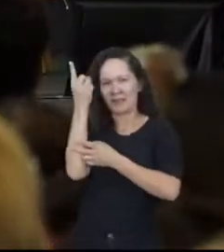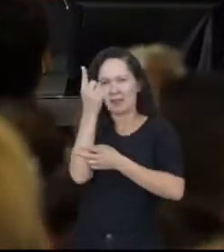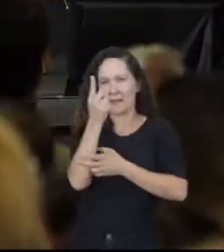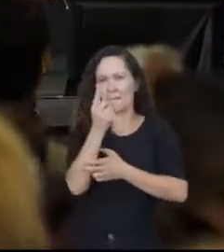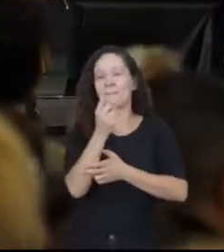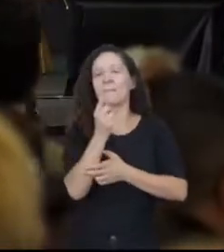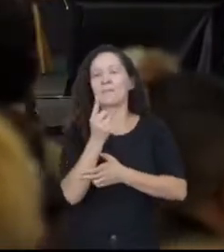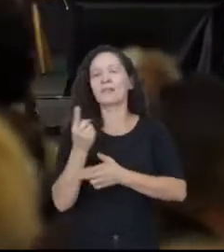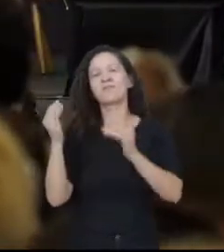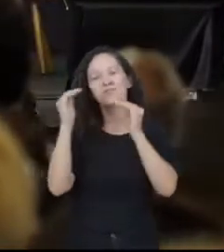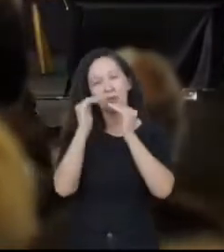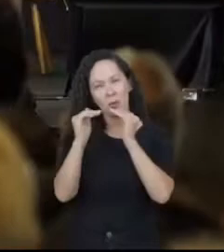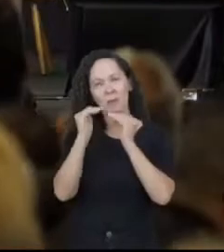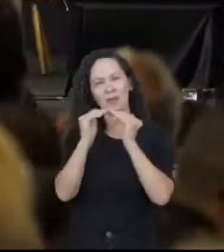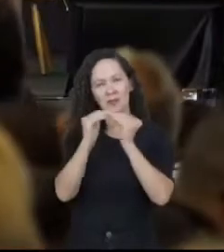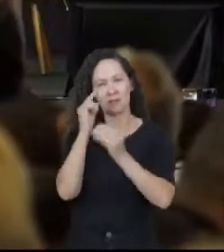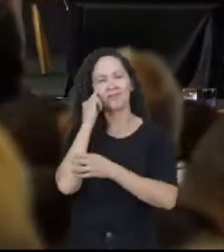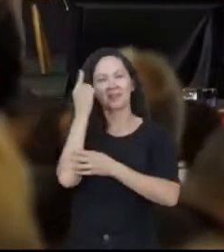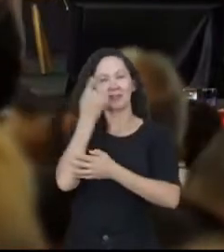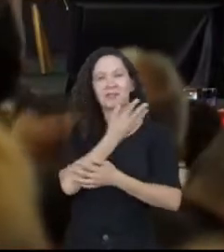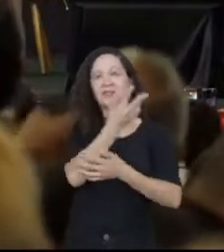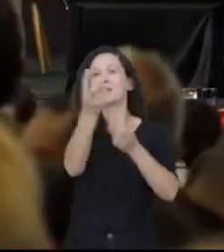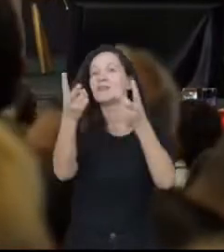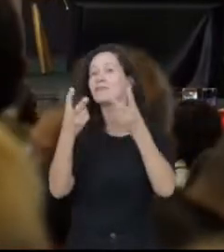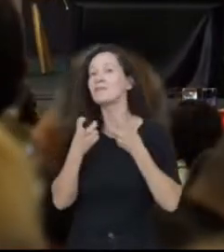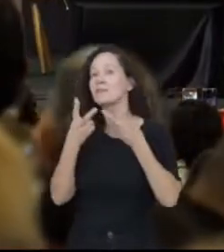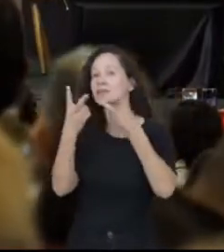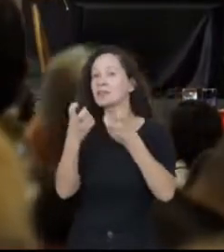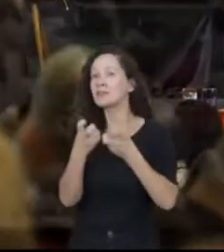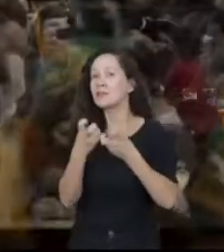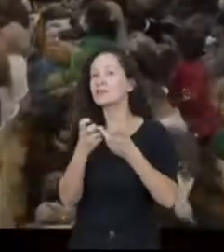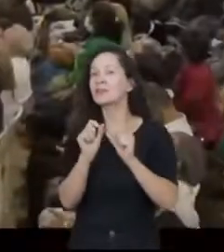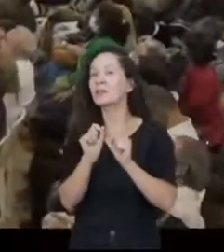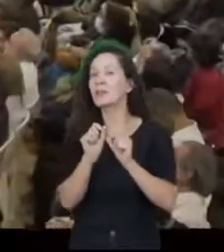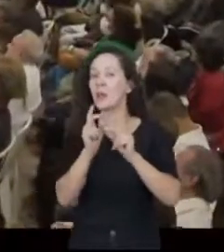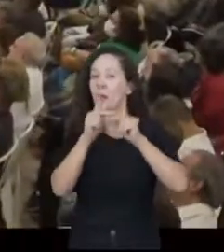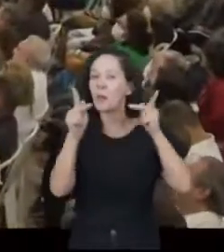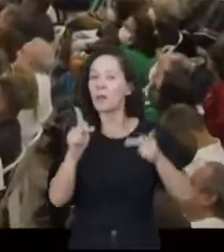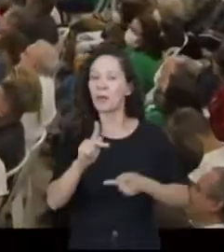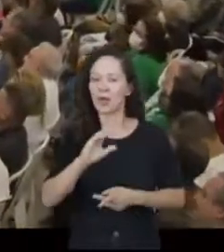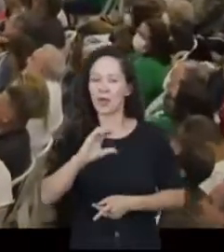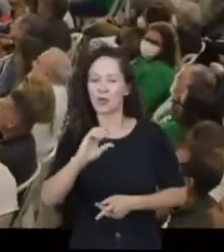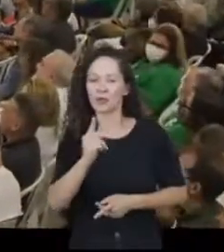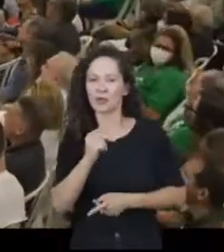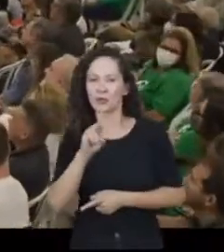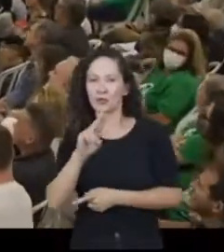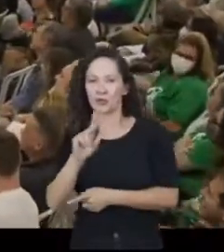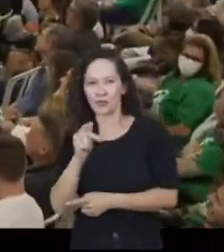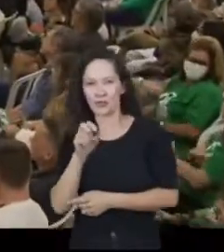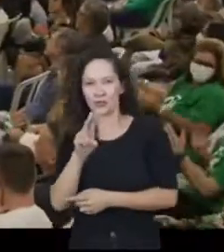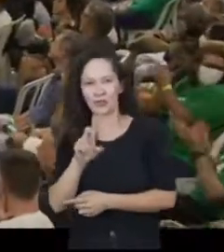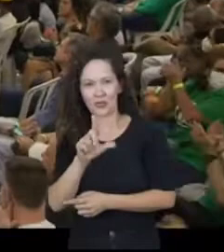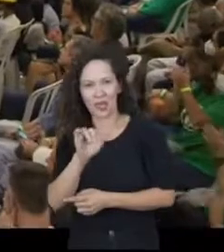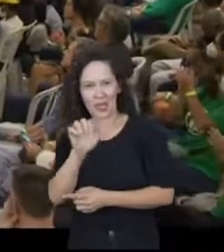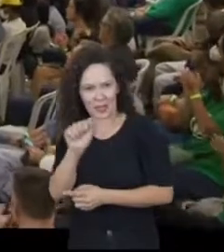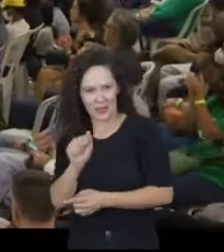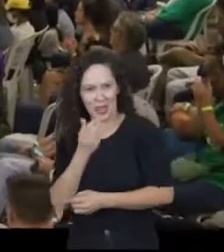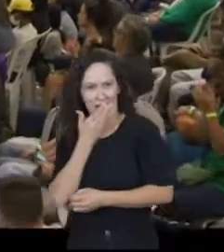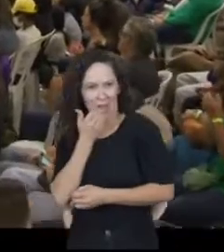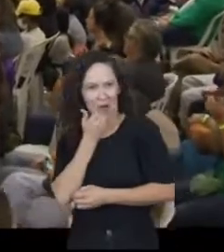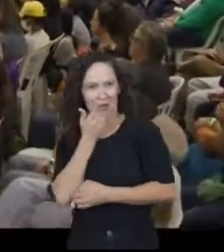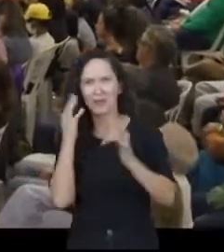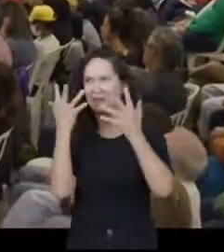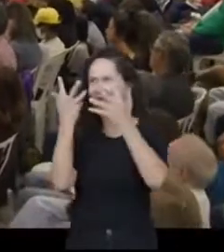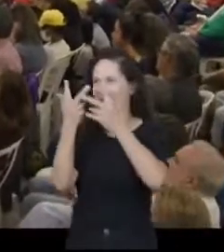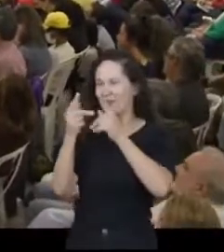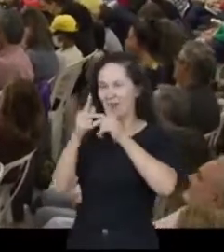parecido, e vocês vão perceber que o prato chuchu e Lula vai ser um prato extraordinário que vocês poderão